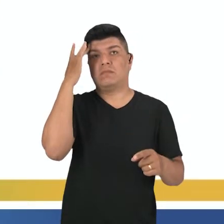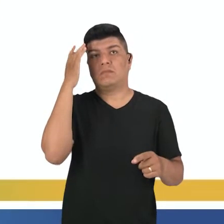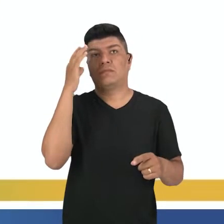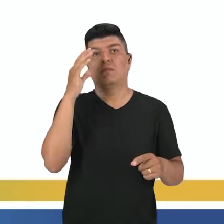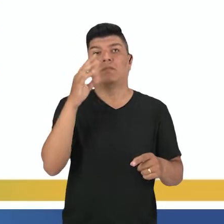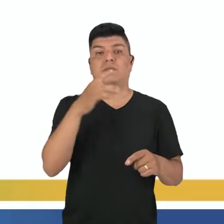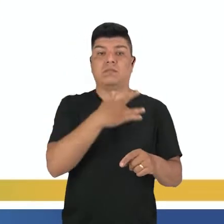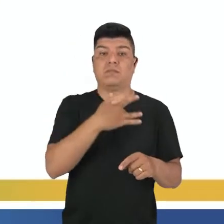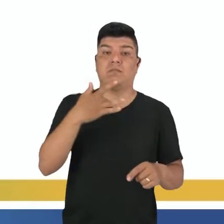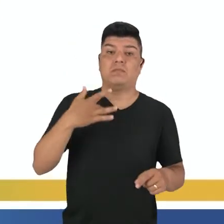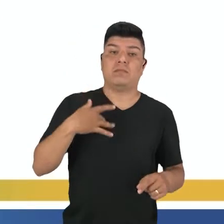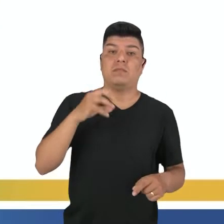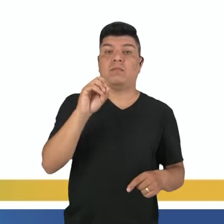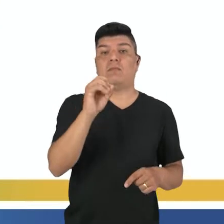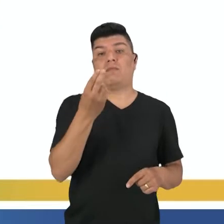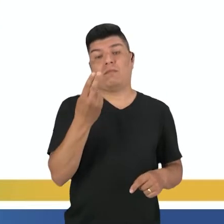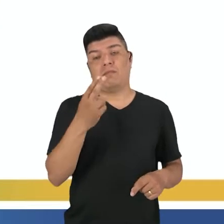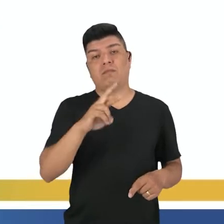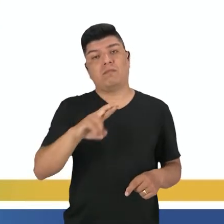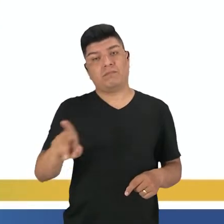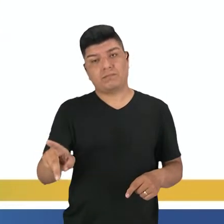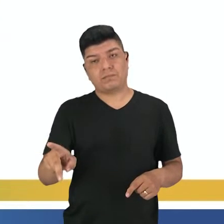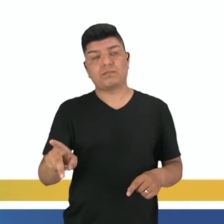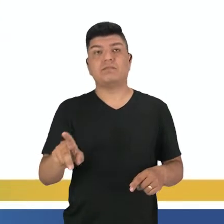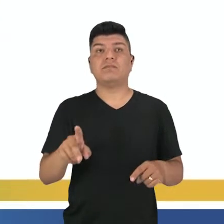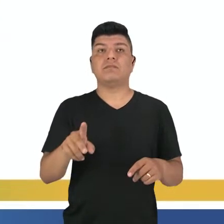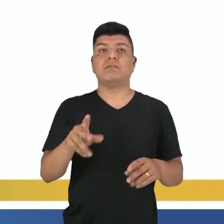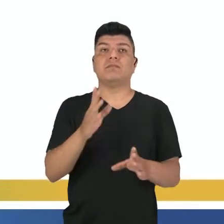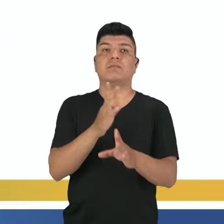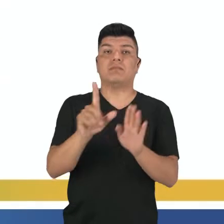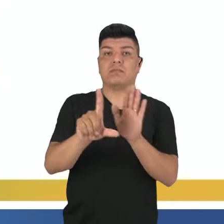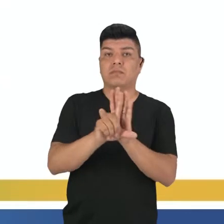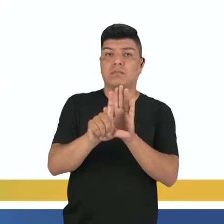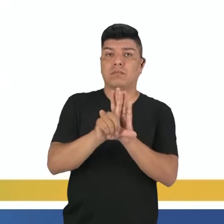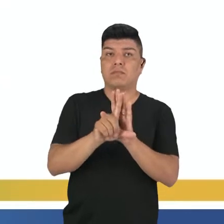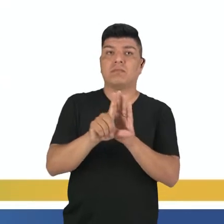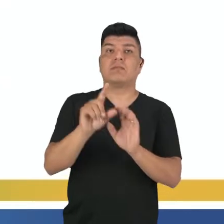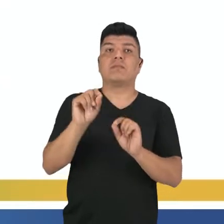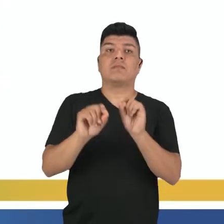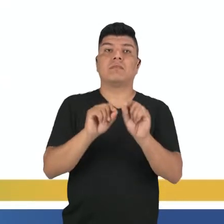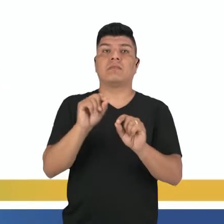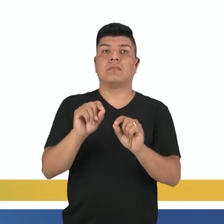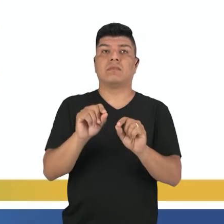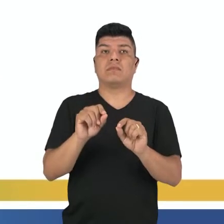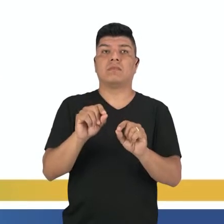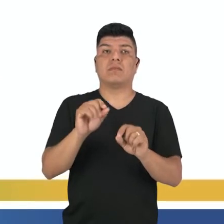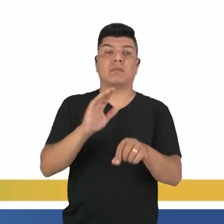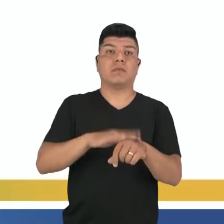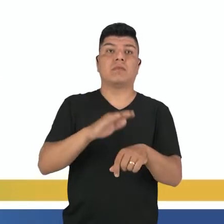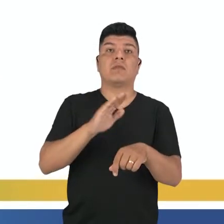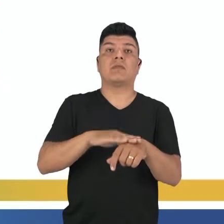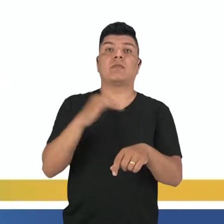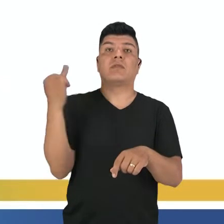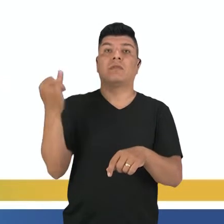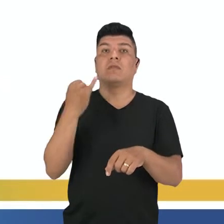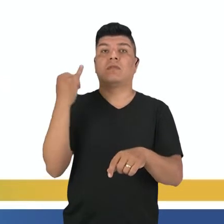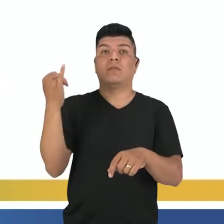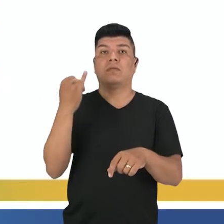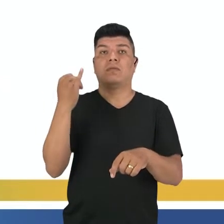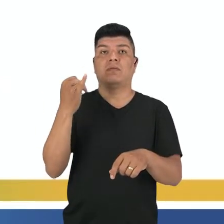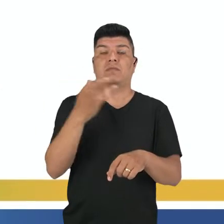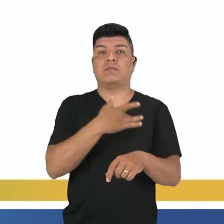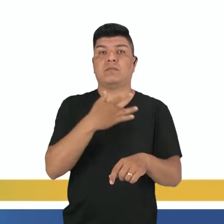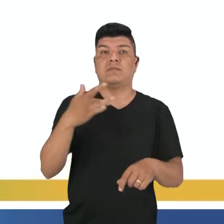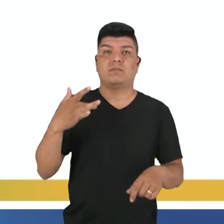ou não saudável. De acordo com a Lei Orgânica da Saúde, os fatores determinantes e condicionantes